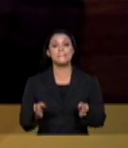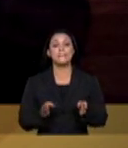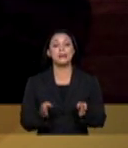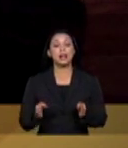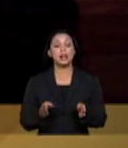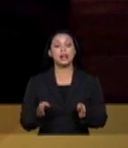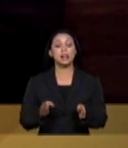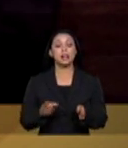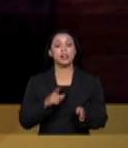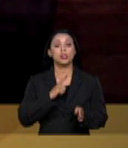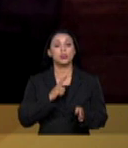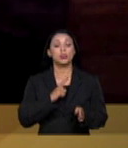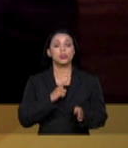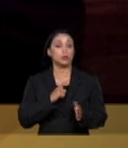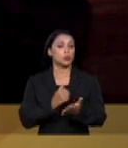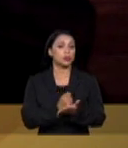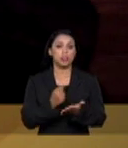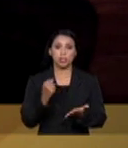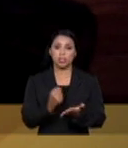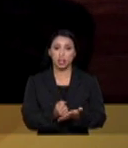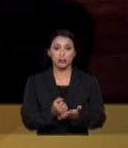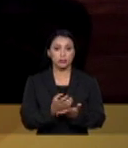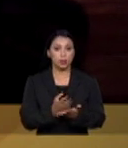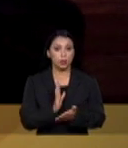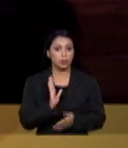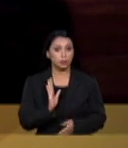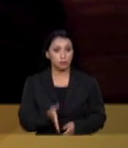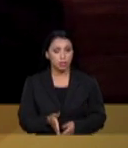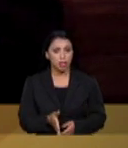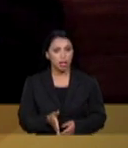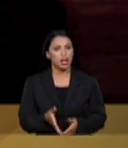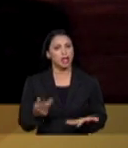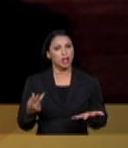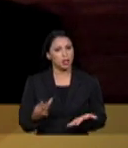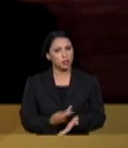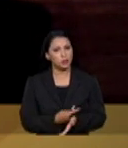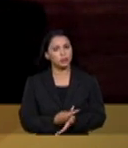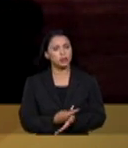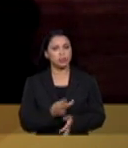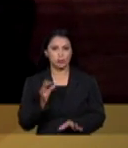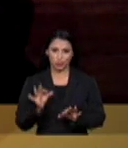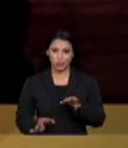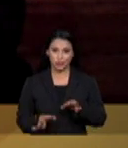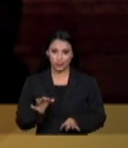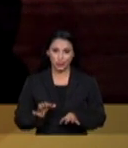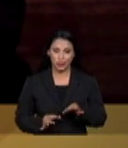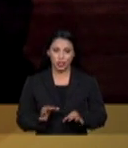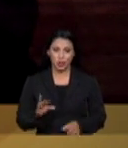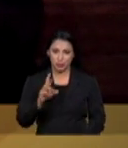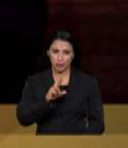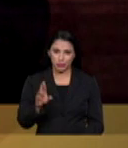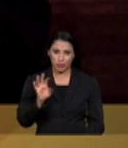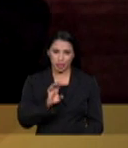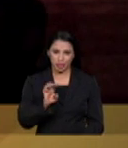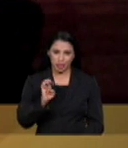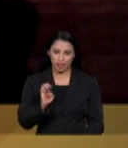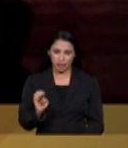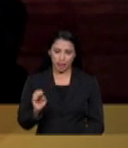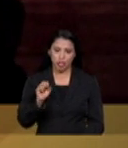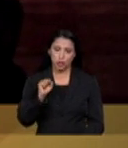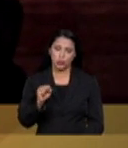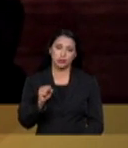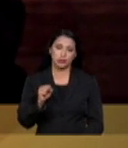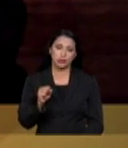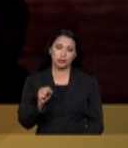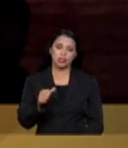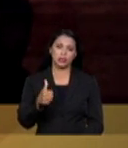decadenciais ou profissionais Como olhar recentemente julgamos no recurso ordinário